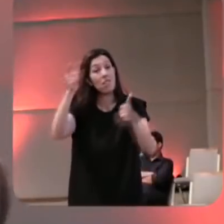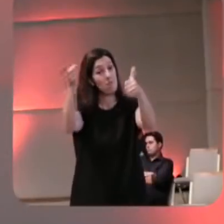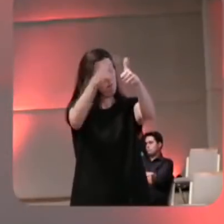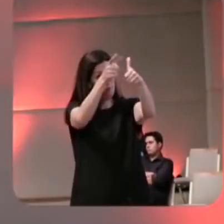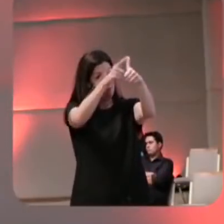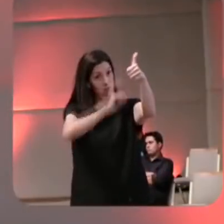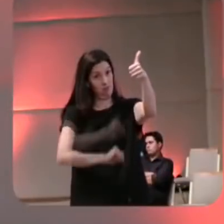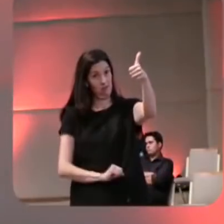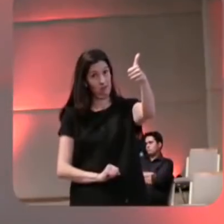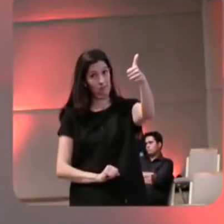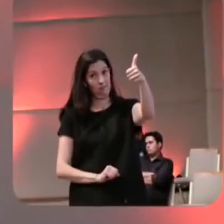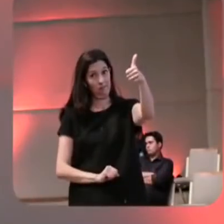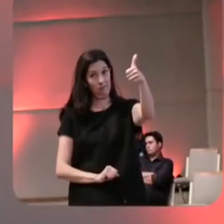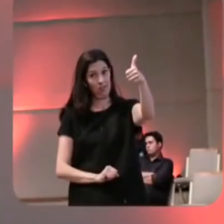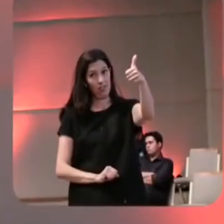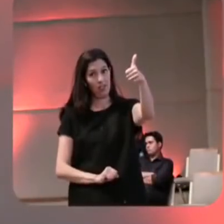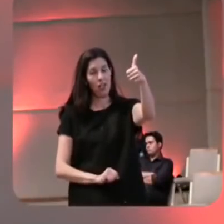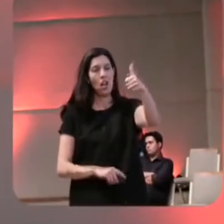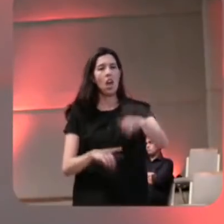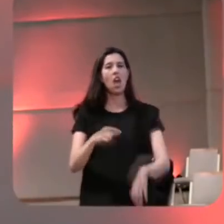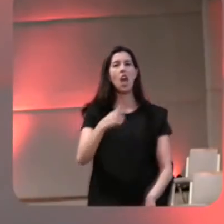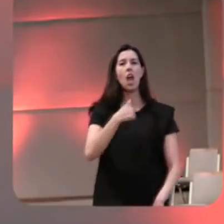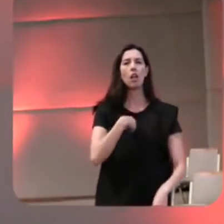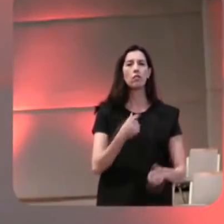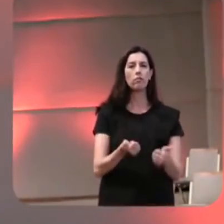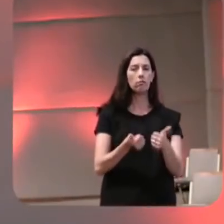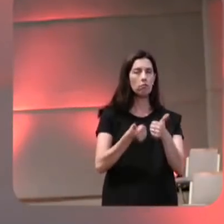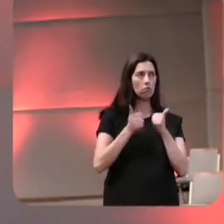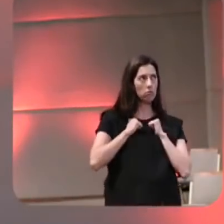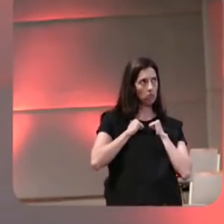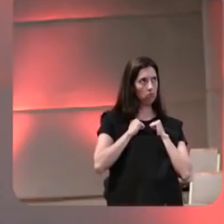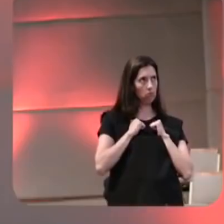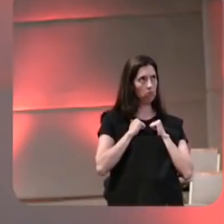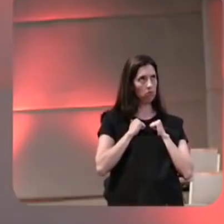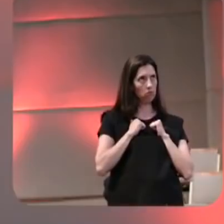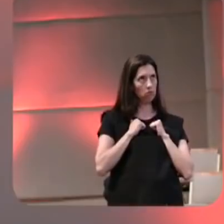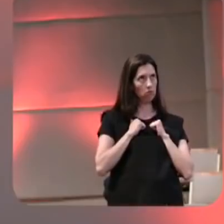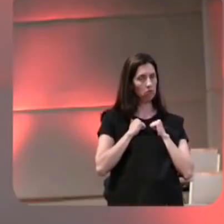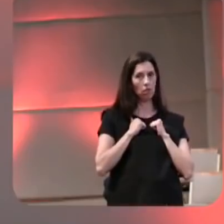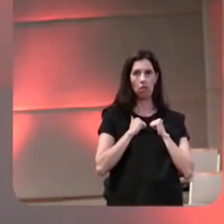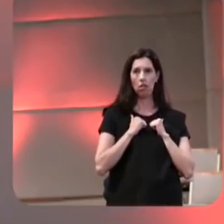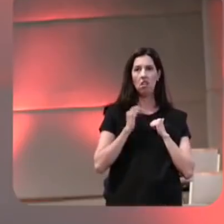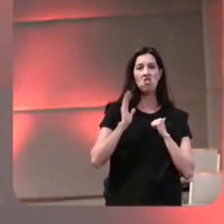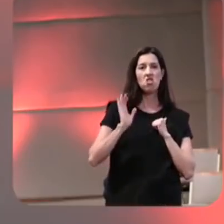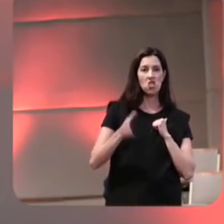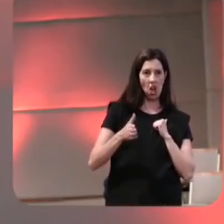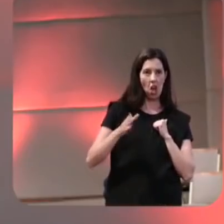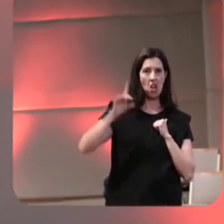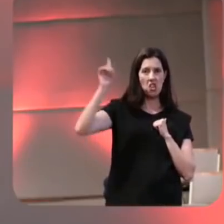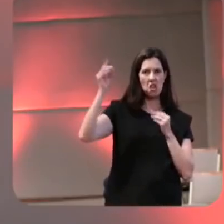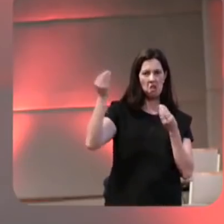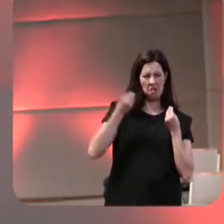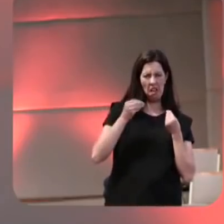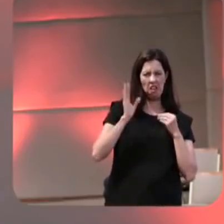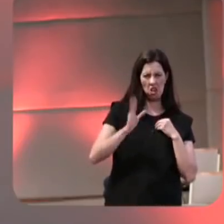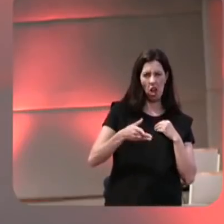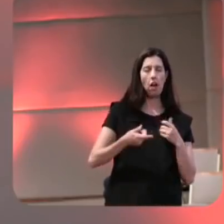Primeiro, não se conforme com o que você já tem de Deus,